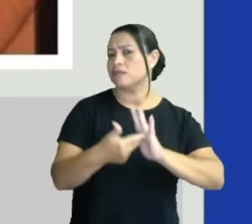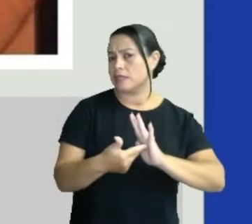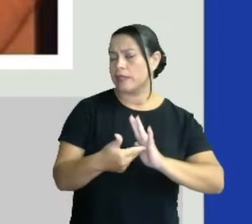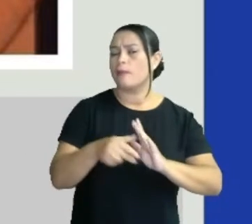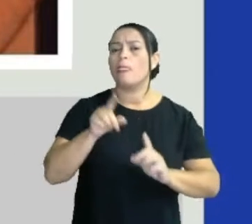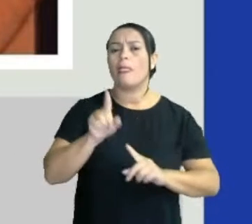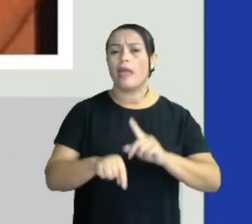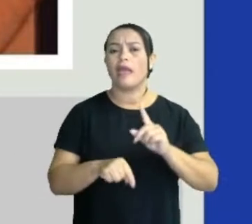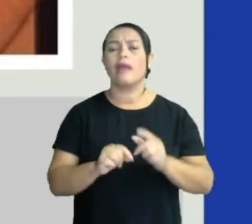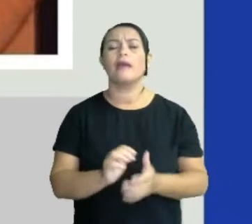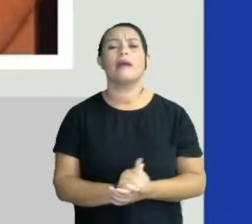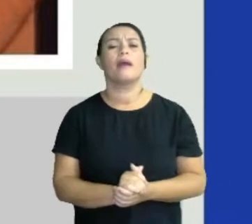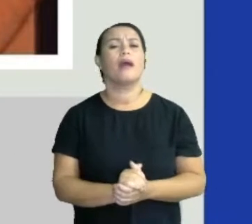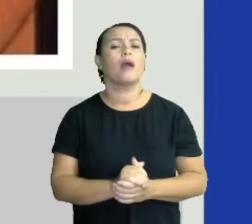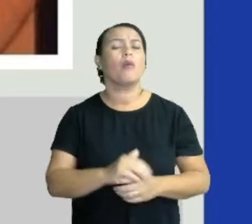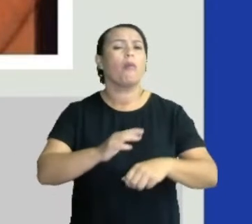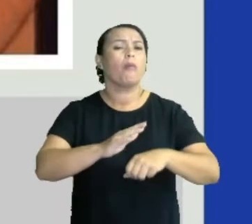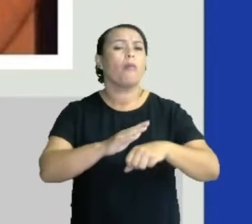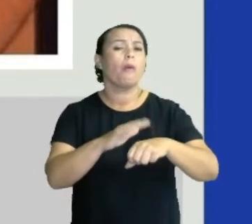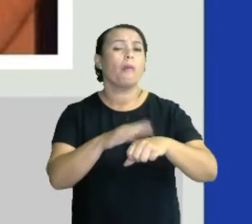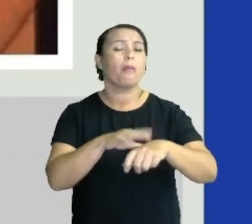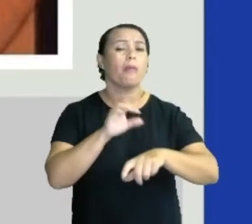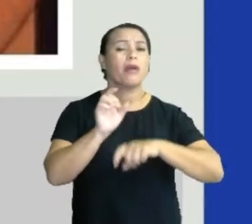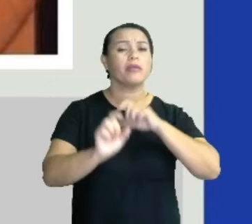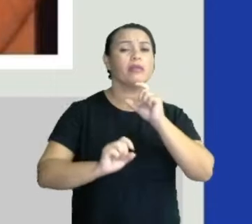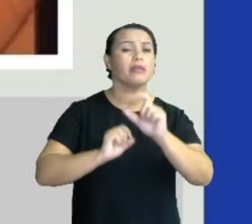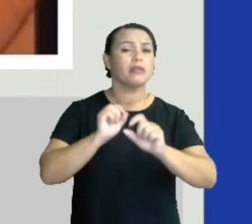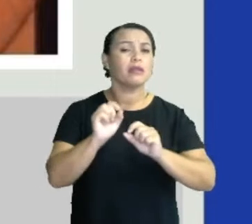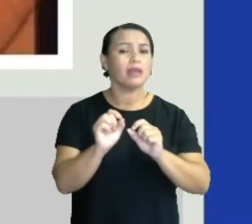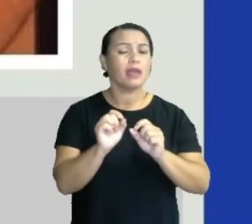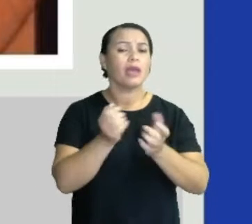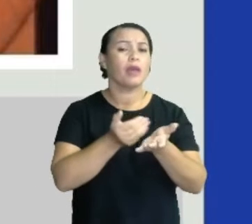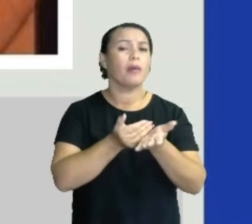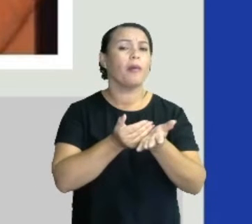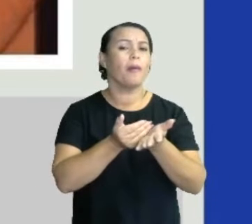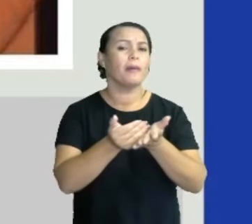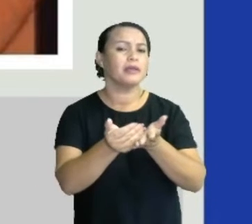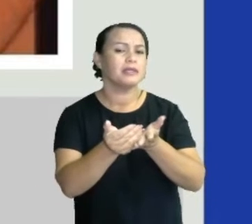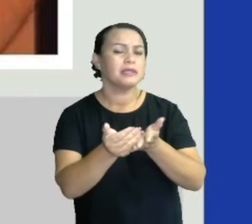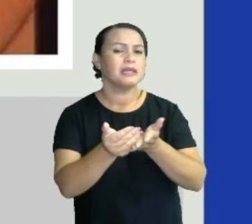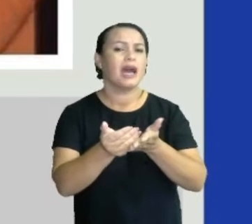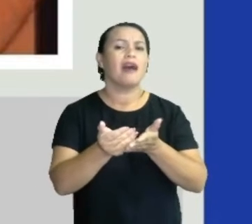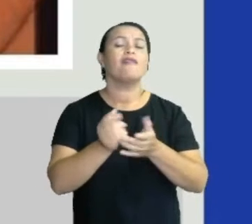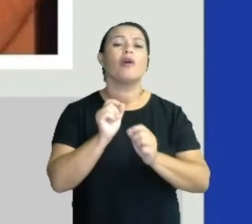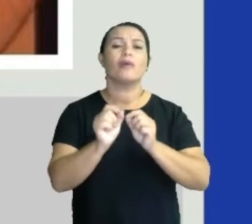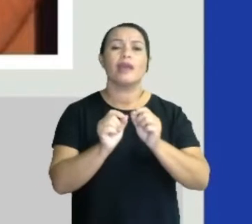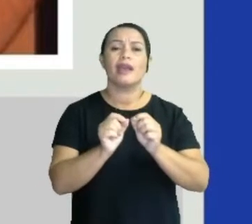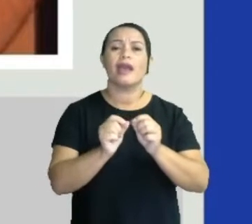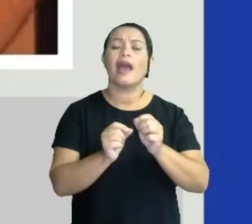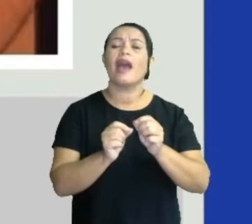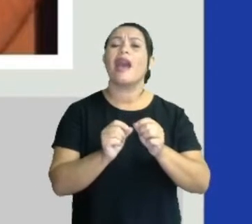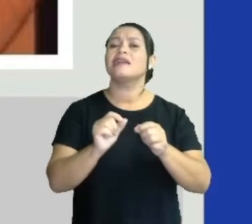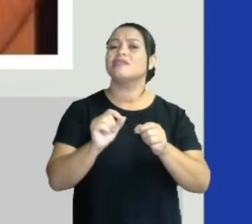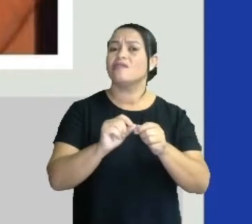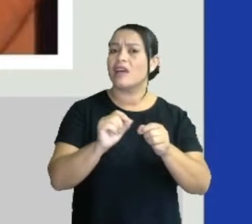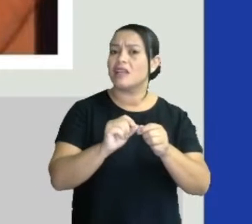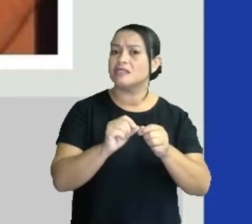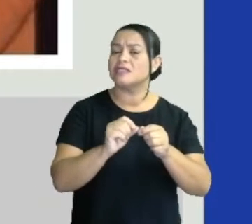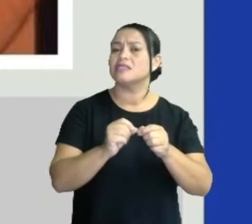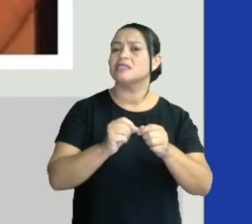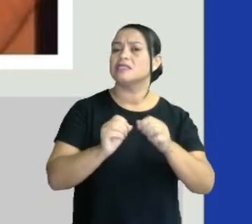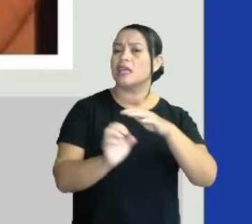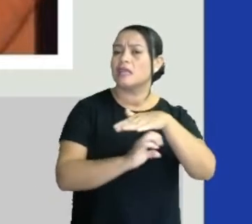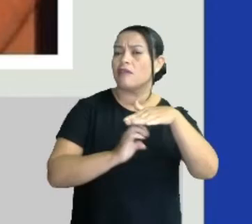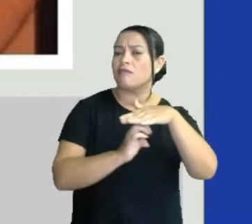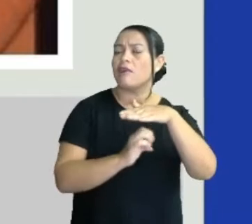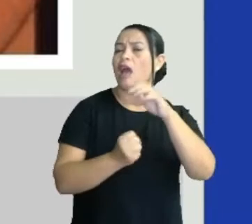pessoal, é o momento em que aqui começa a se produzir o açúcar que vem